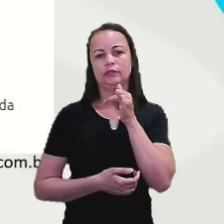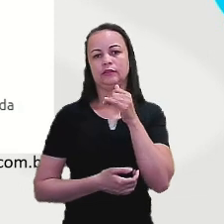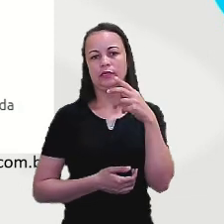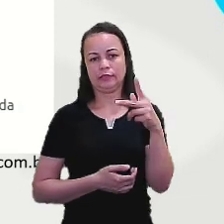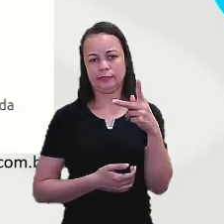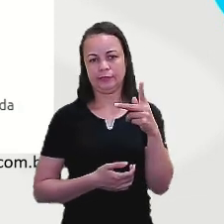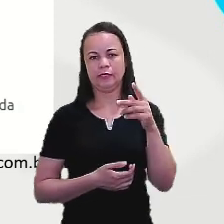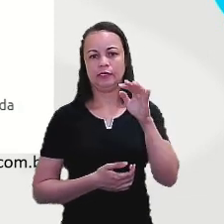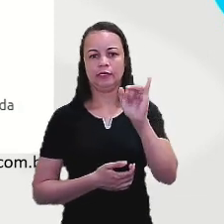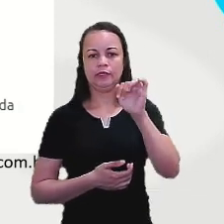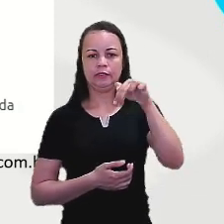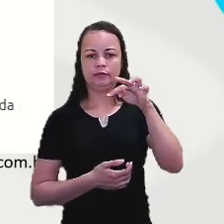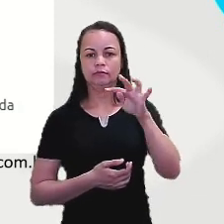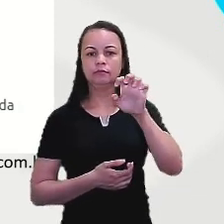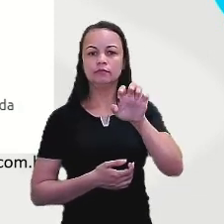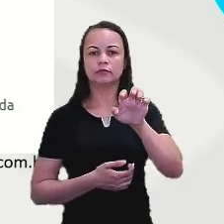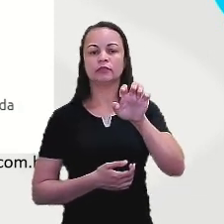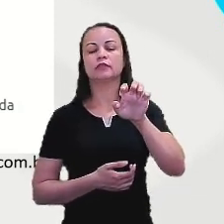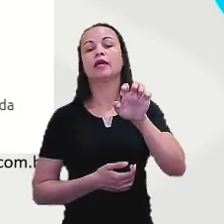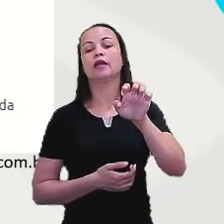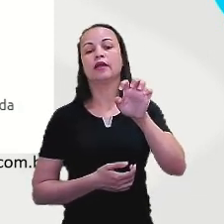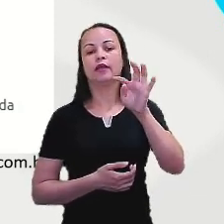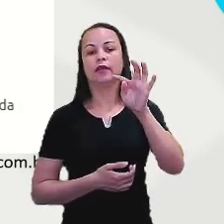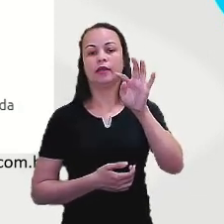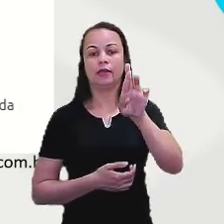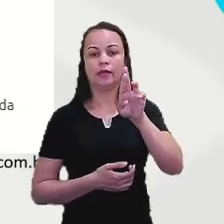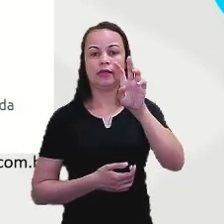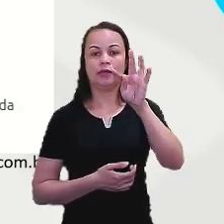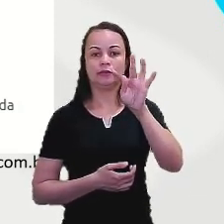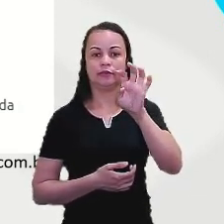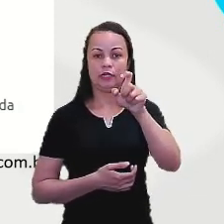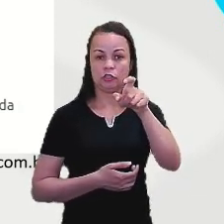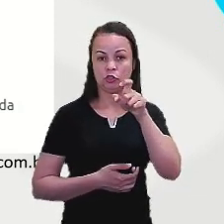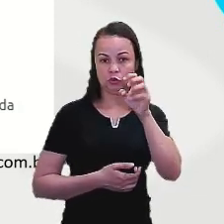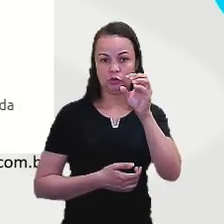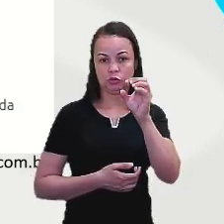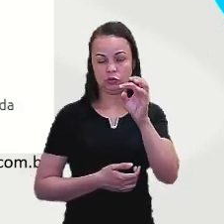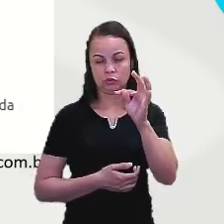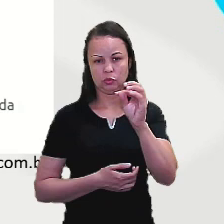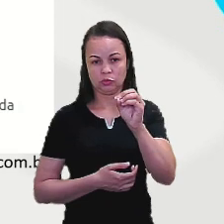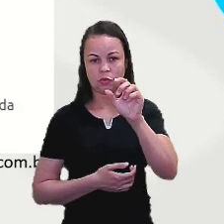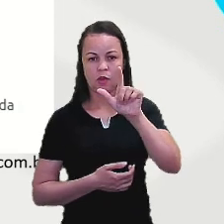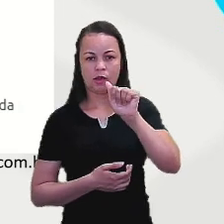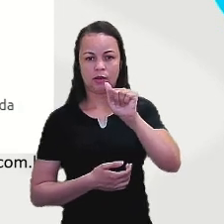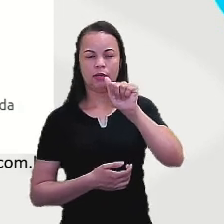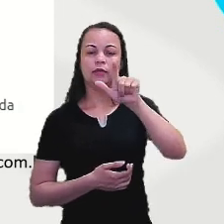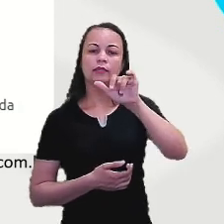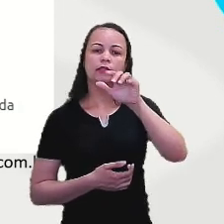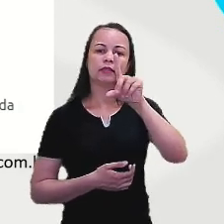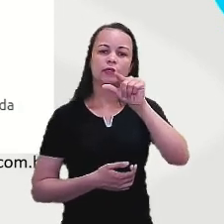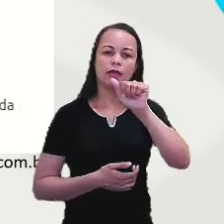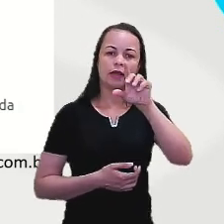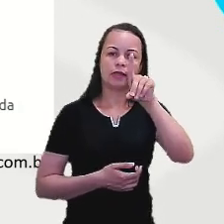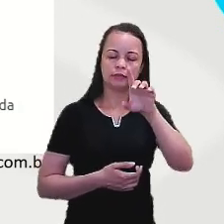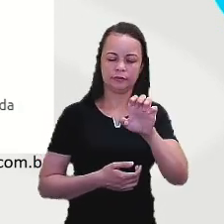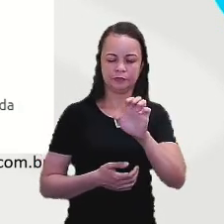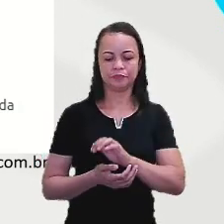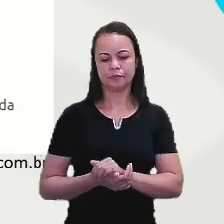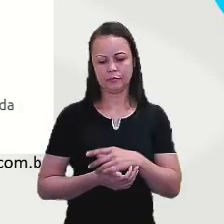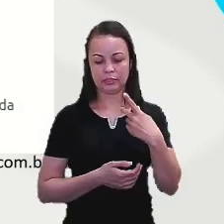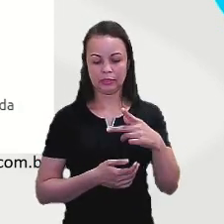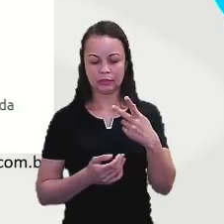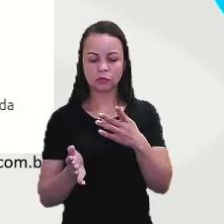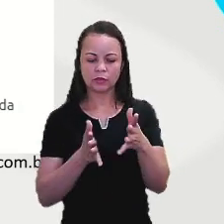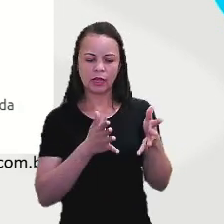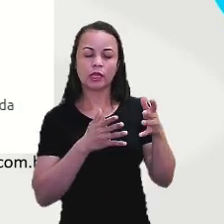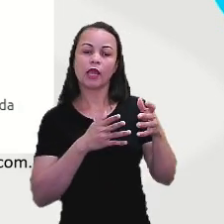Temos aqui o livro de Érico Veríssimo, As Aventuras do Avião Vermelho, ilustrado aí por Eva